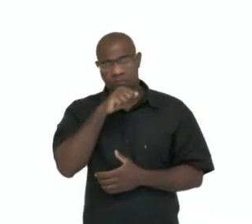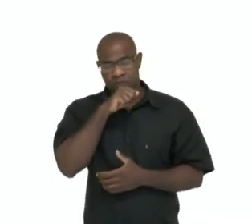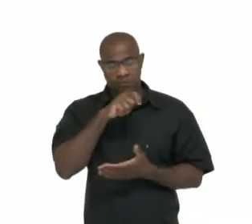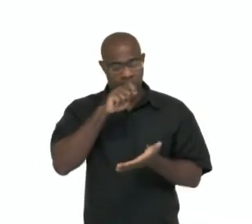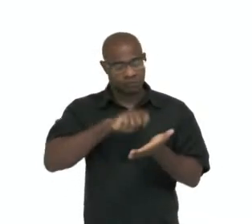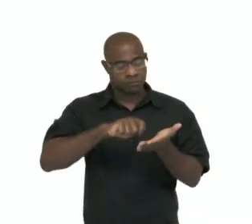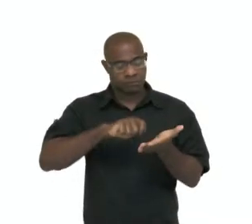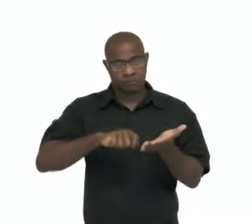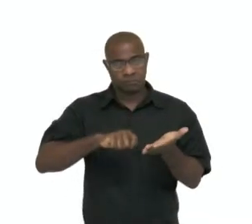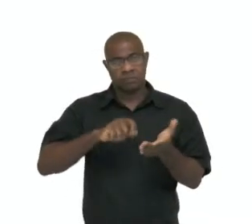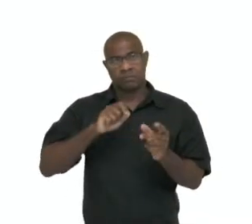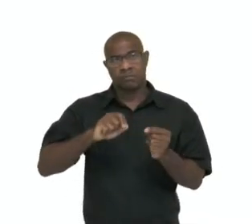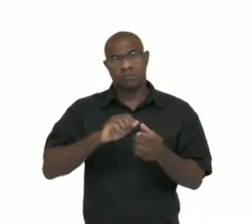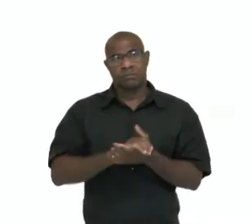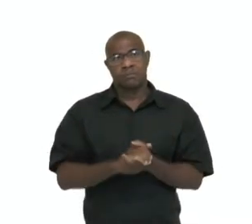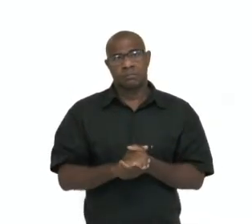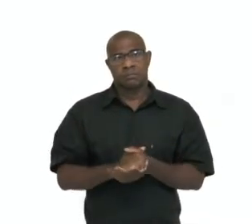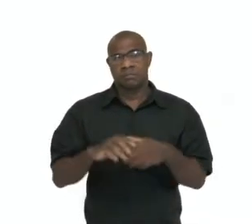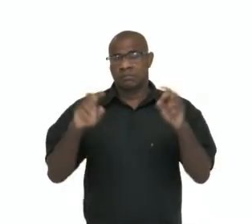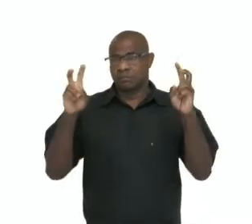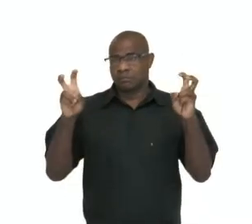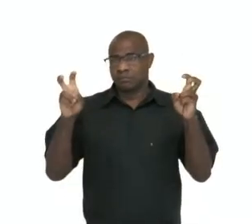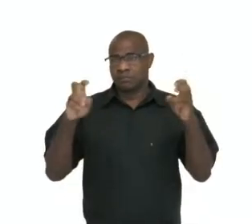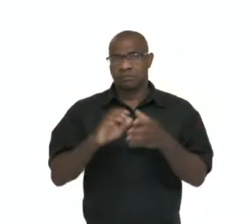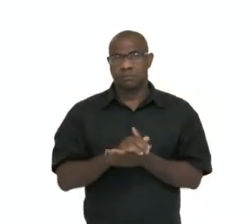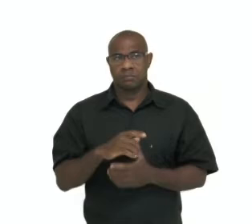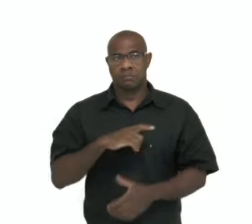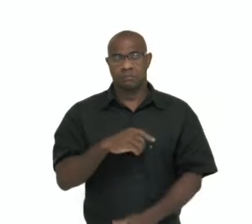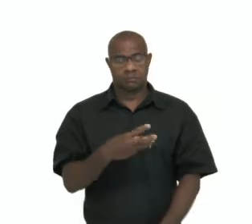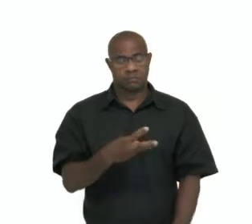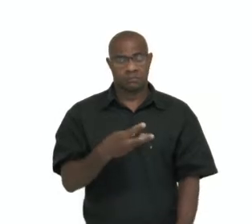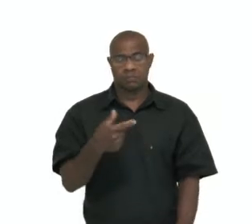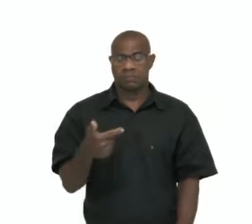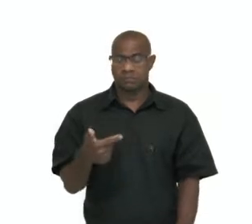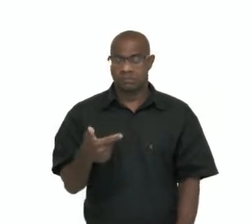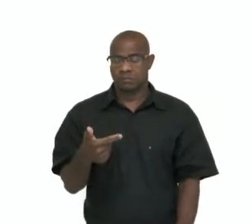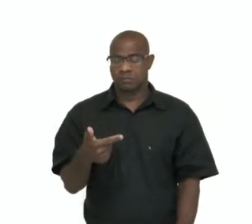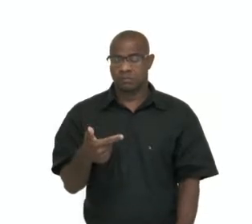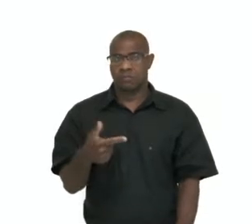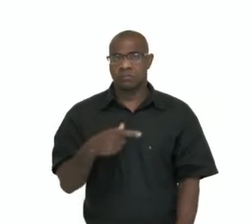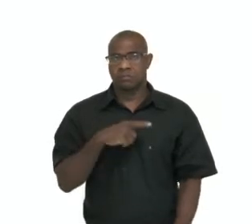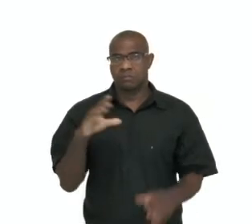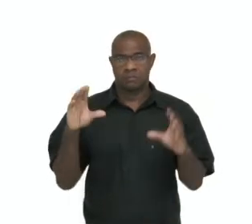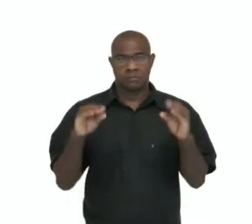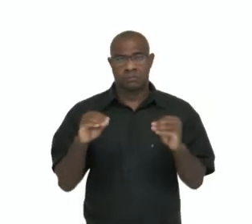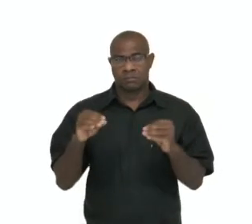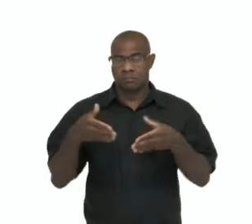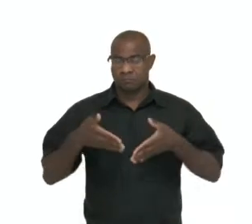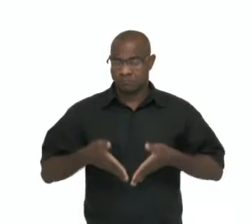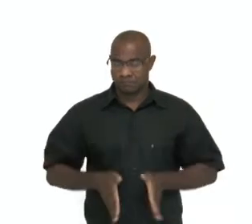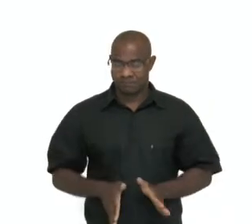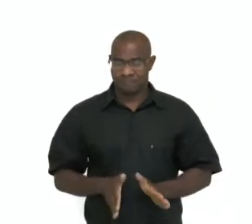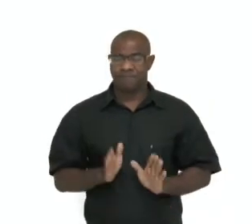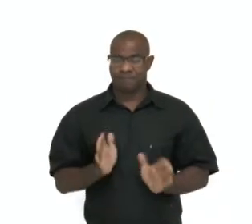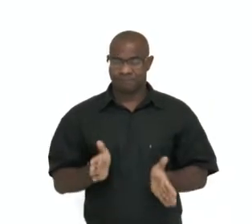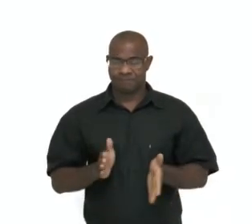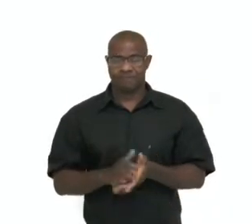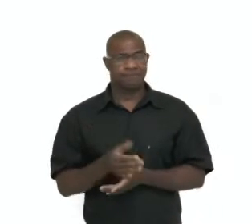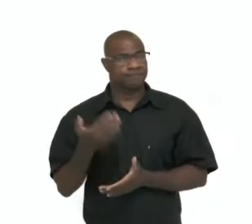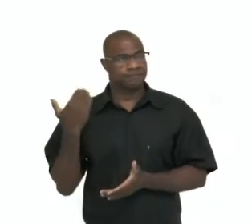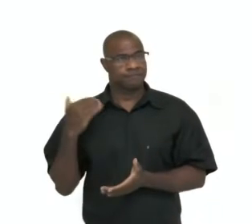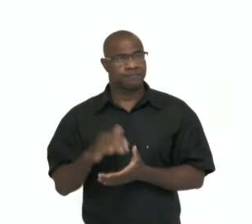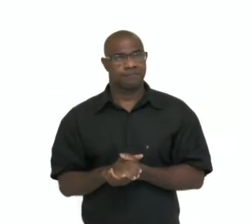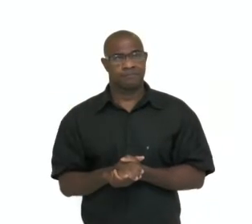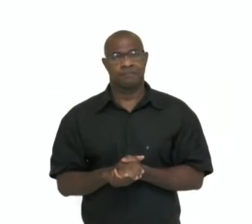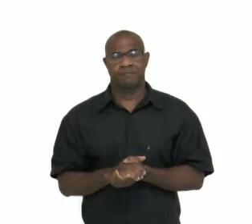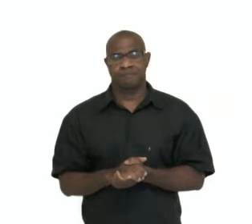Torres, abre aspas, faz 32 anos esta noite que ele nasceu. Em pequeno